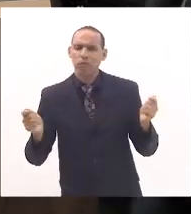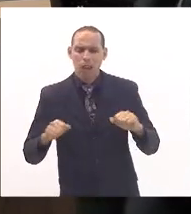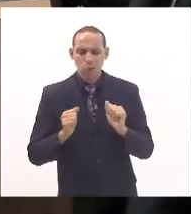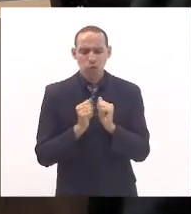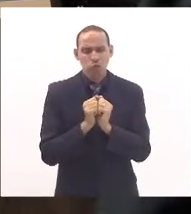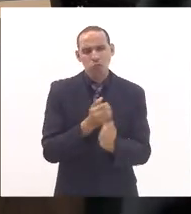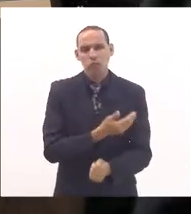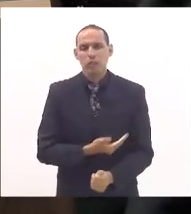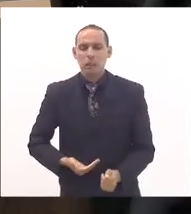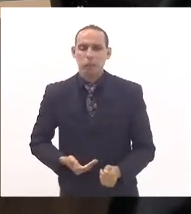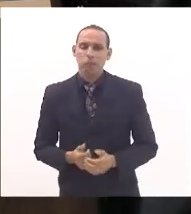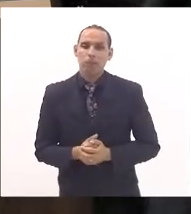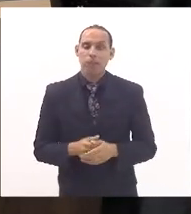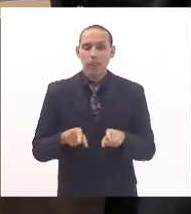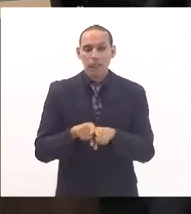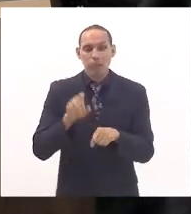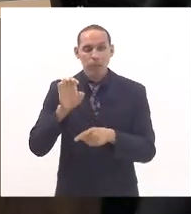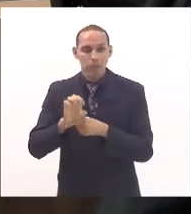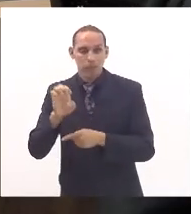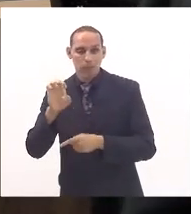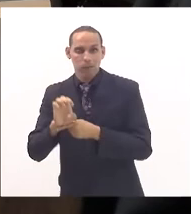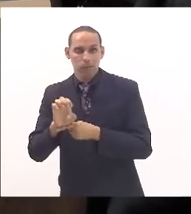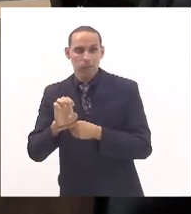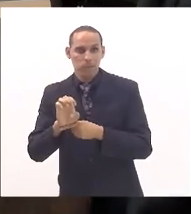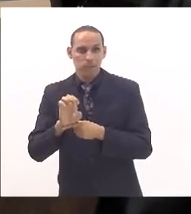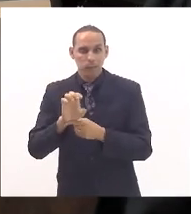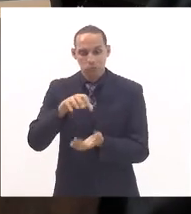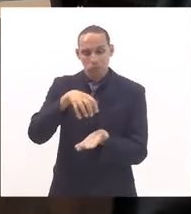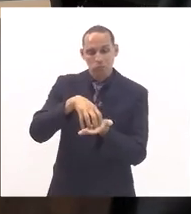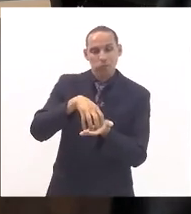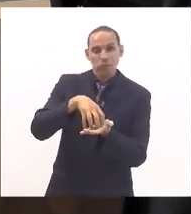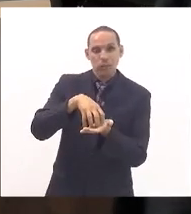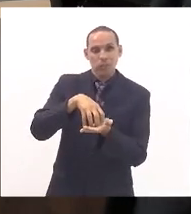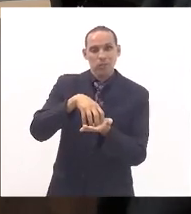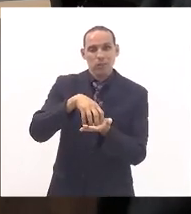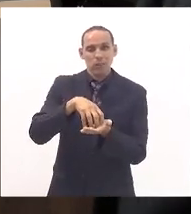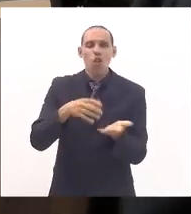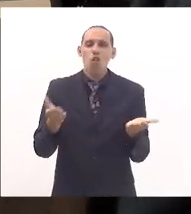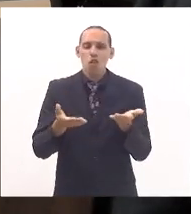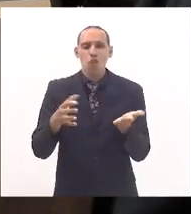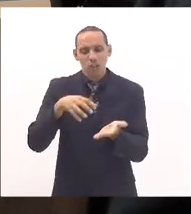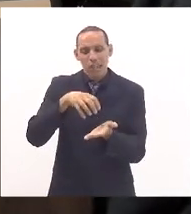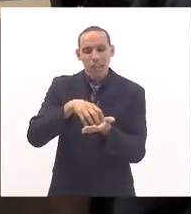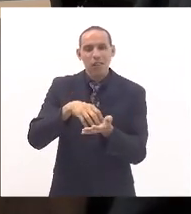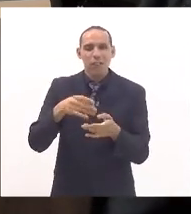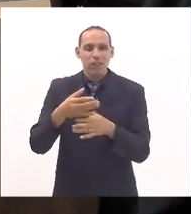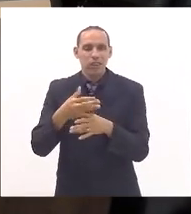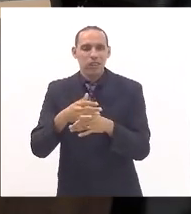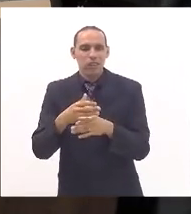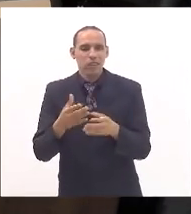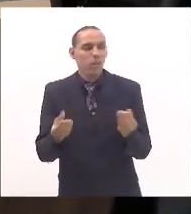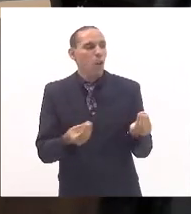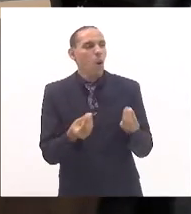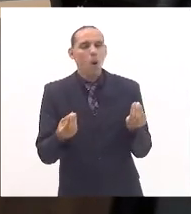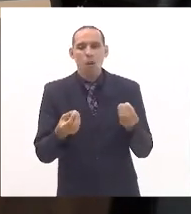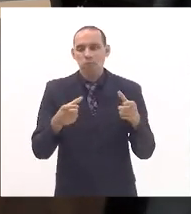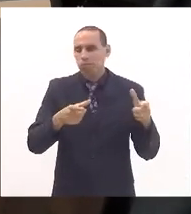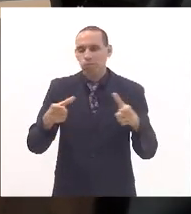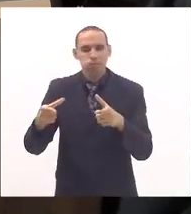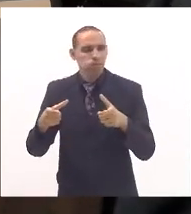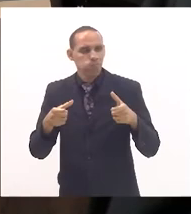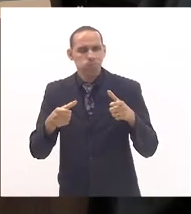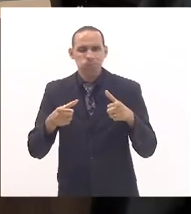governo. O Estado, do centro da cidade, independente do limite dele,